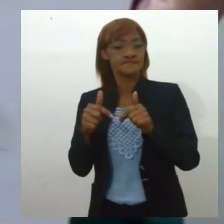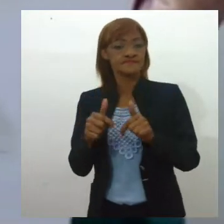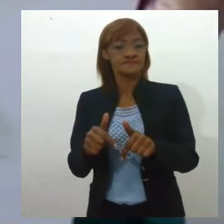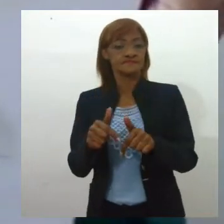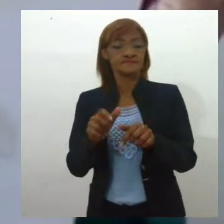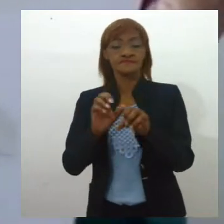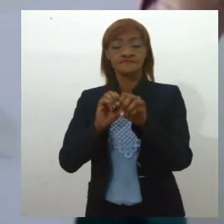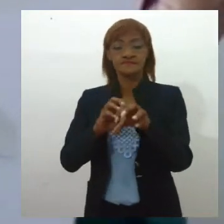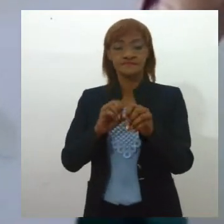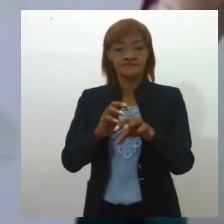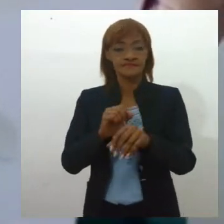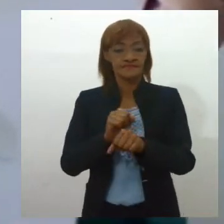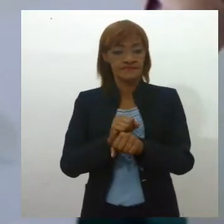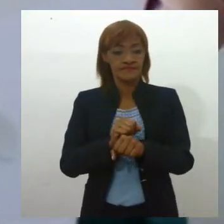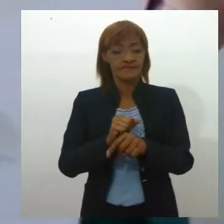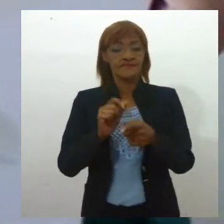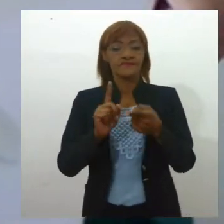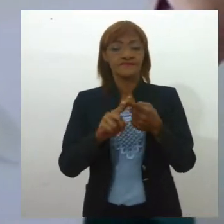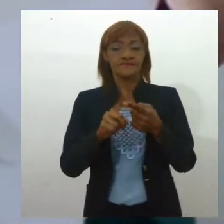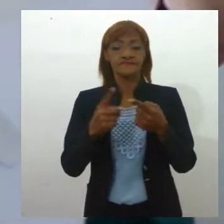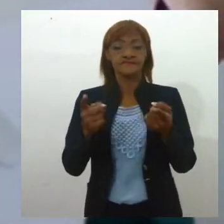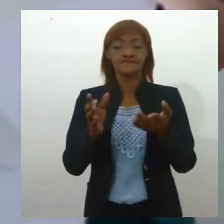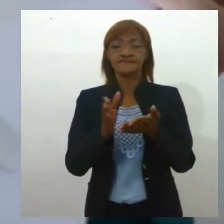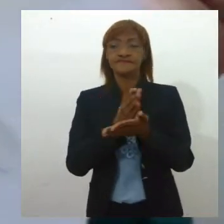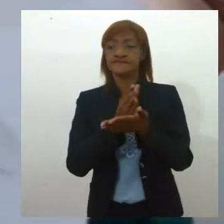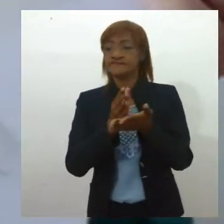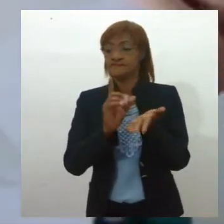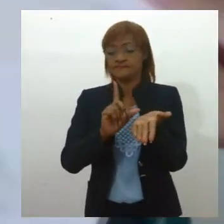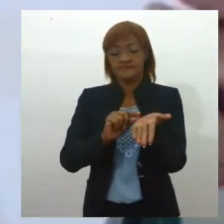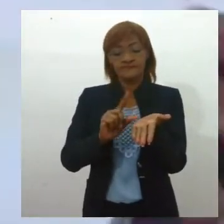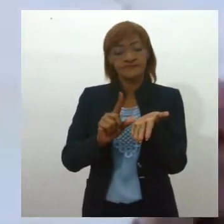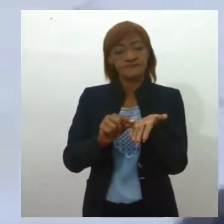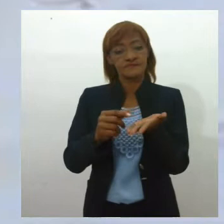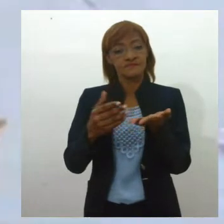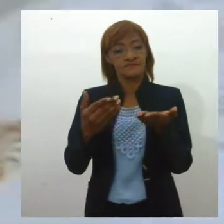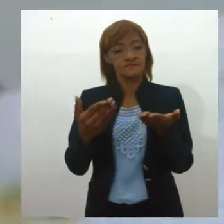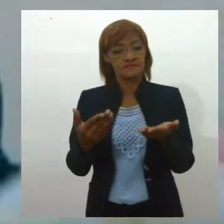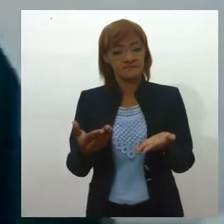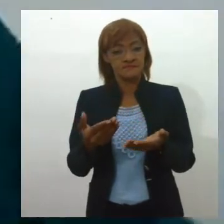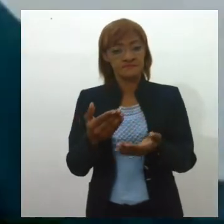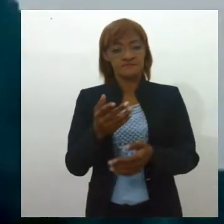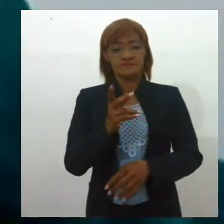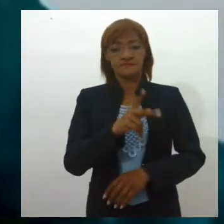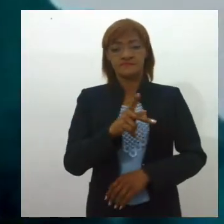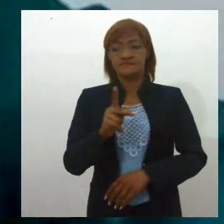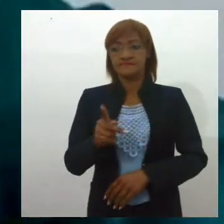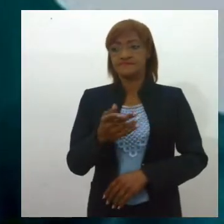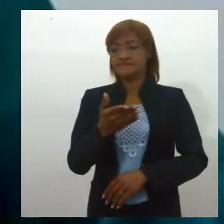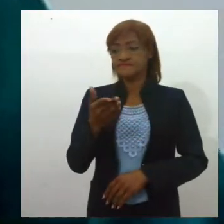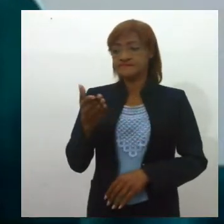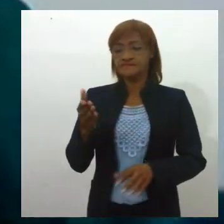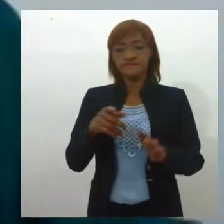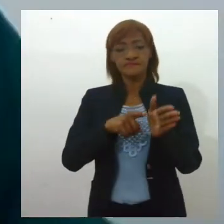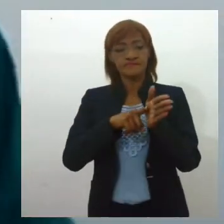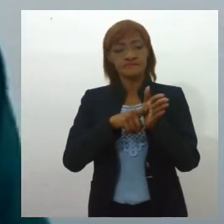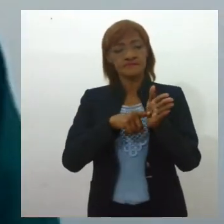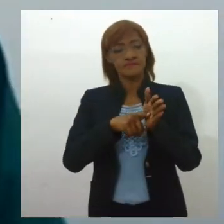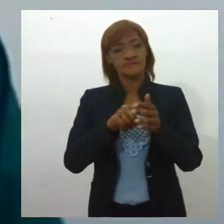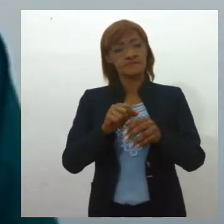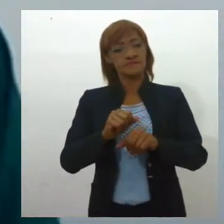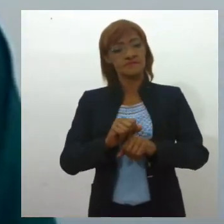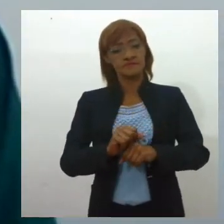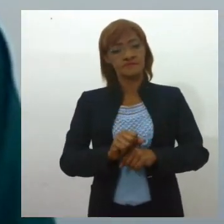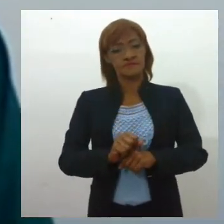Também fizemos alguns artigos científicos, já que somos professores e pesquisadores da universidade